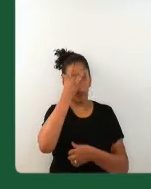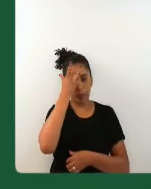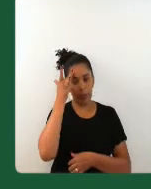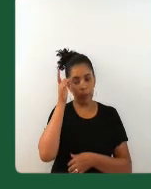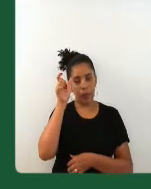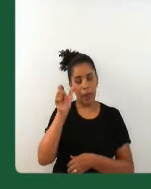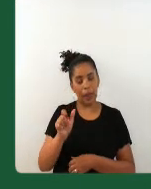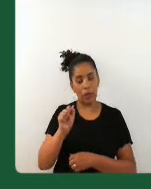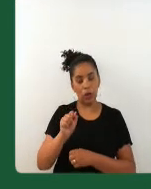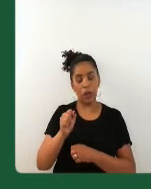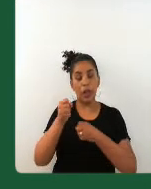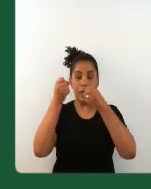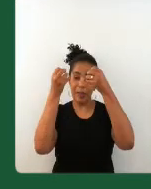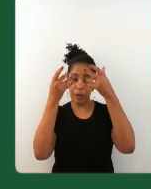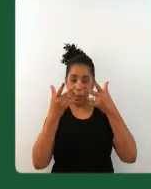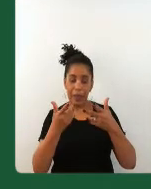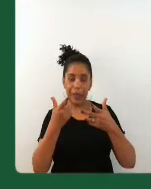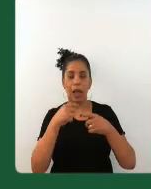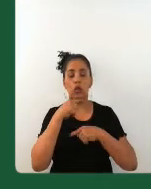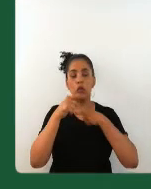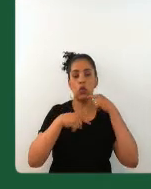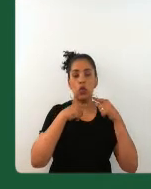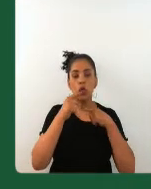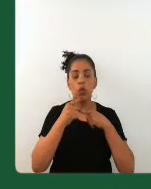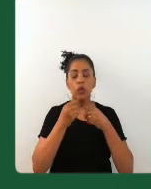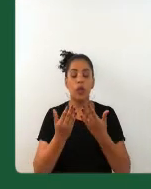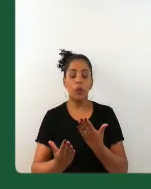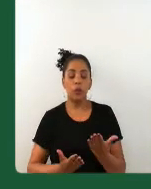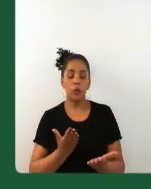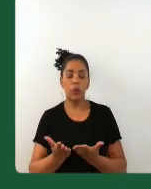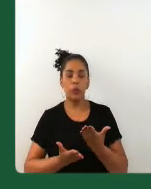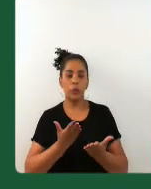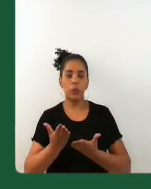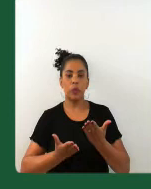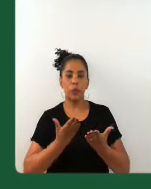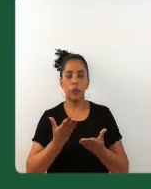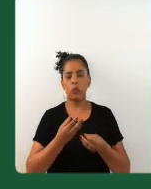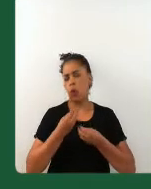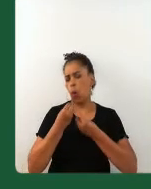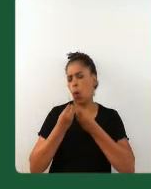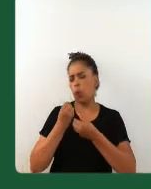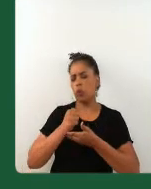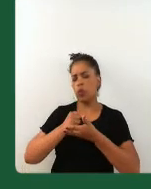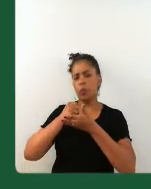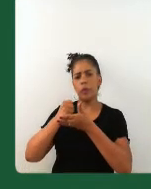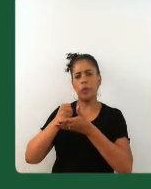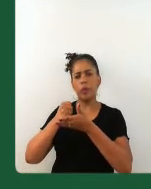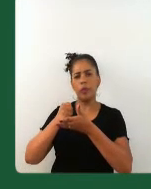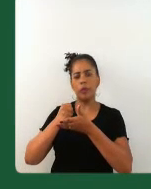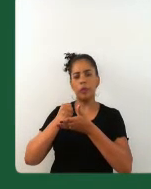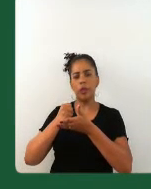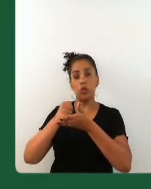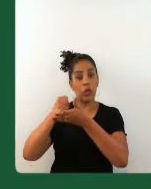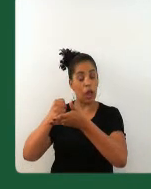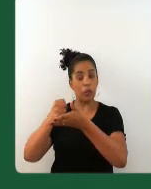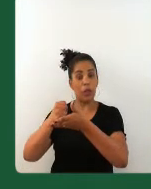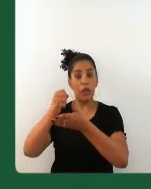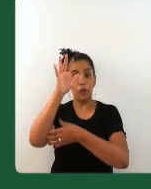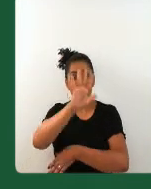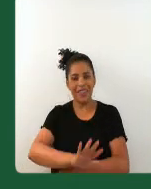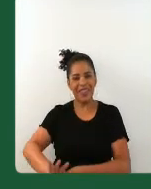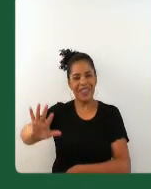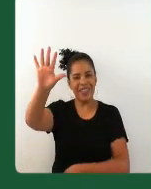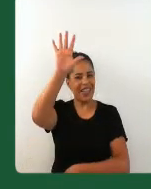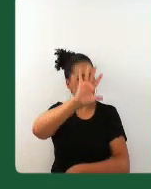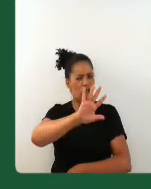esclarecer dúvidas relacionadas ao tratamento. Como nós atendemos a nível nacional,